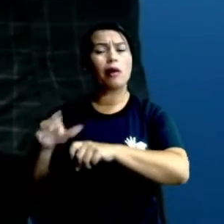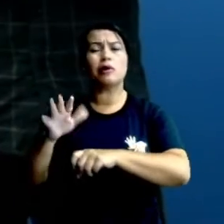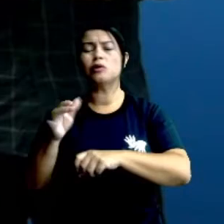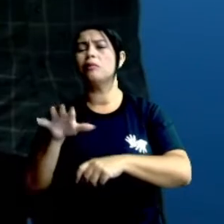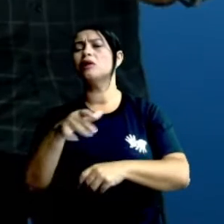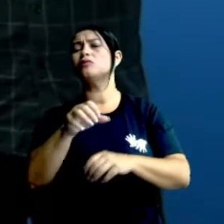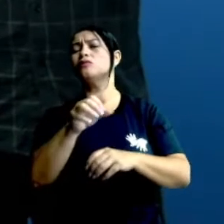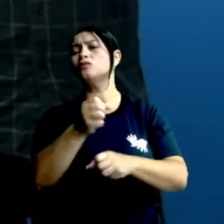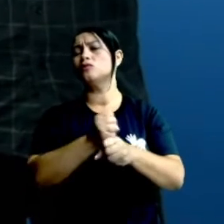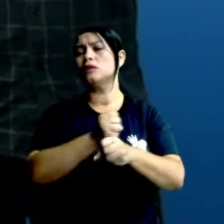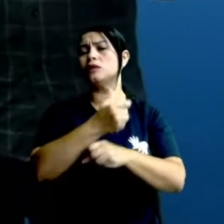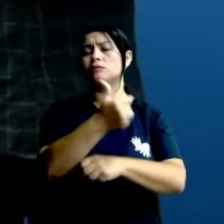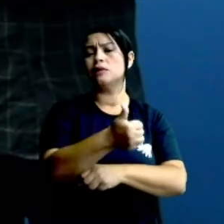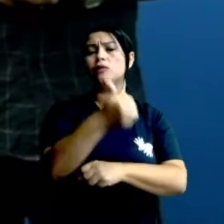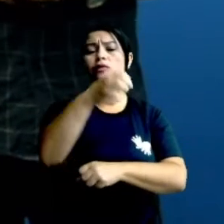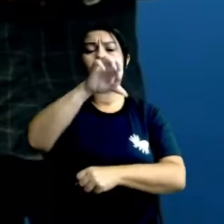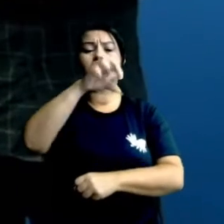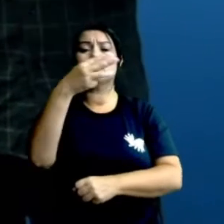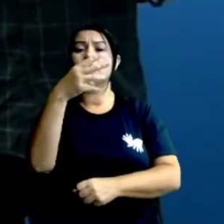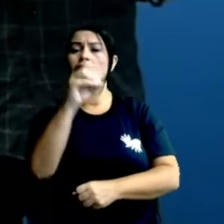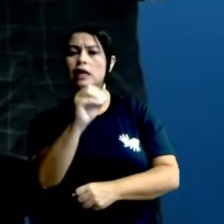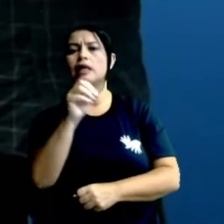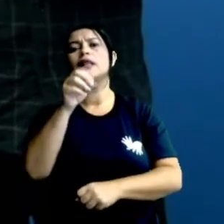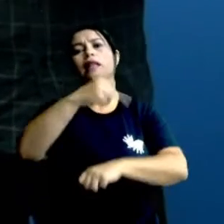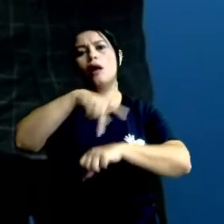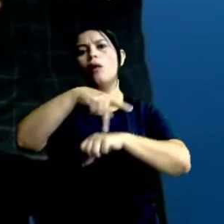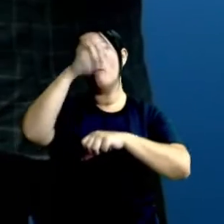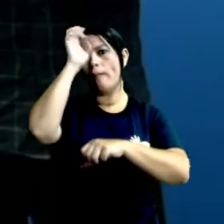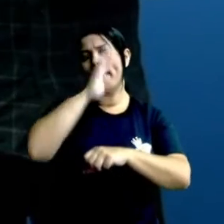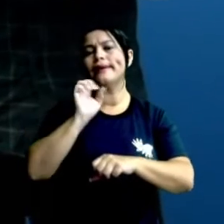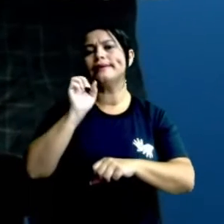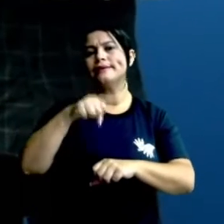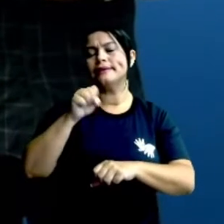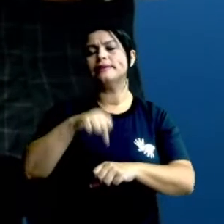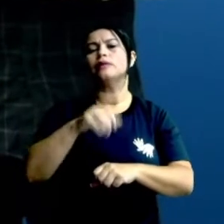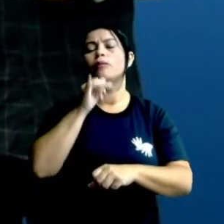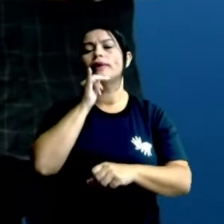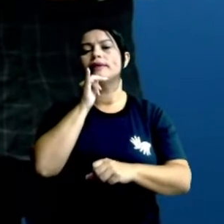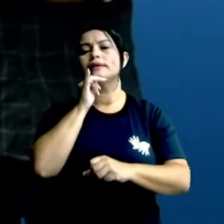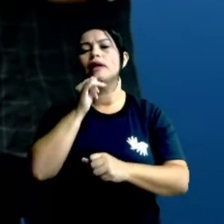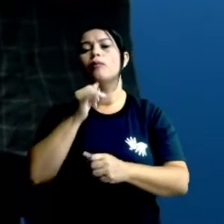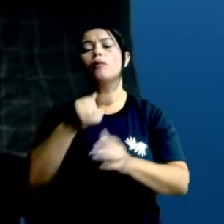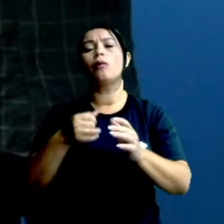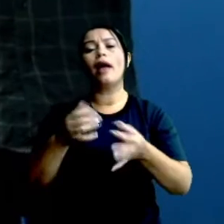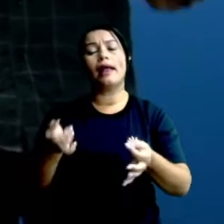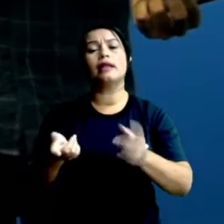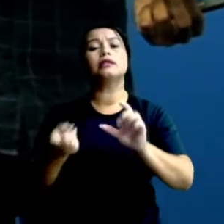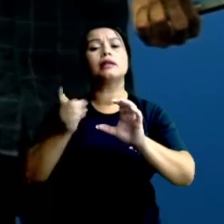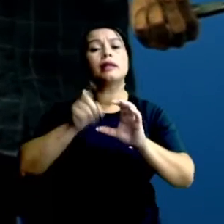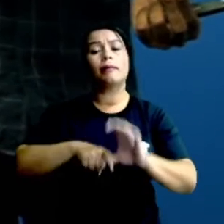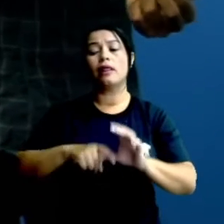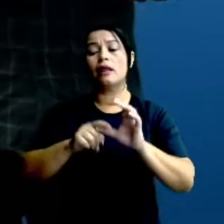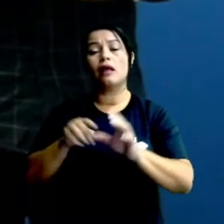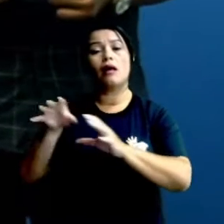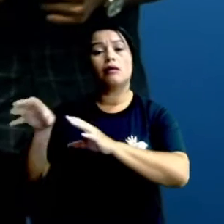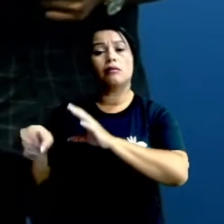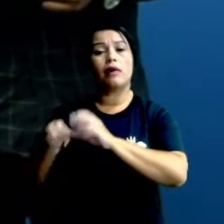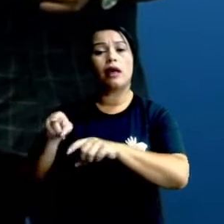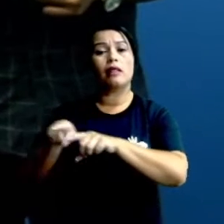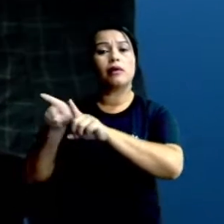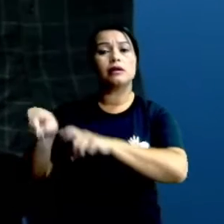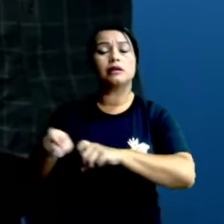década de 1930, ainda era um país, sobretudo, agroexportador. Dependia da exportação do que a gente chama